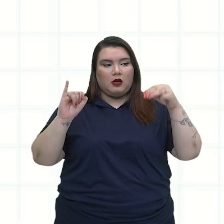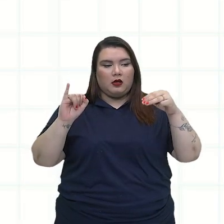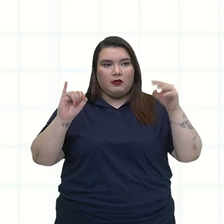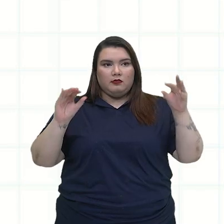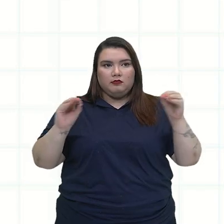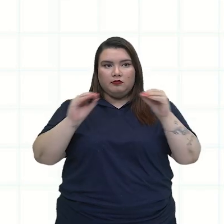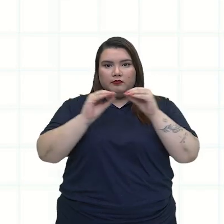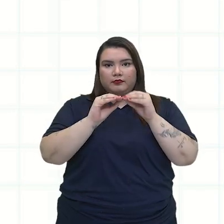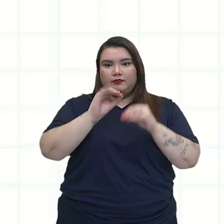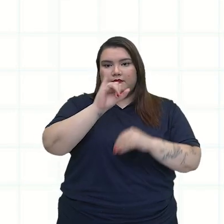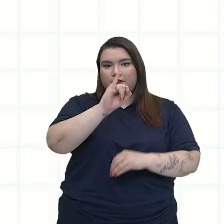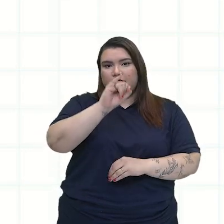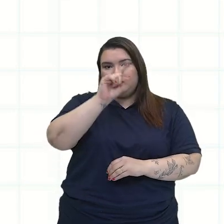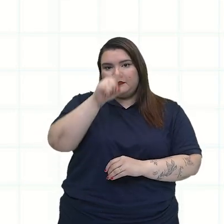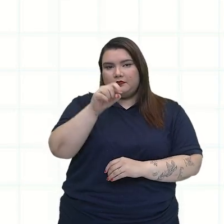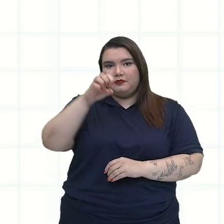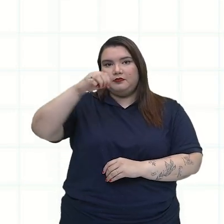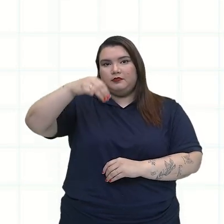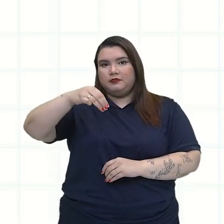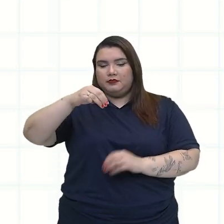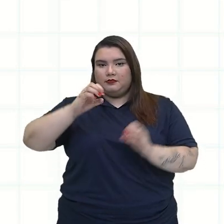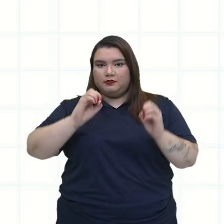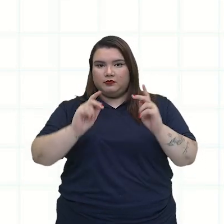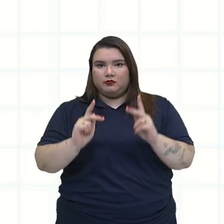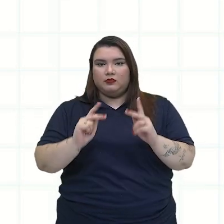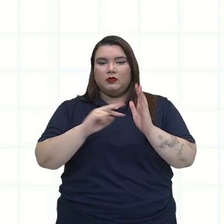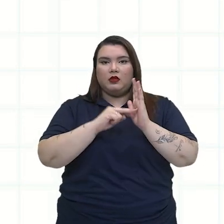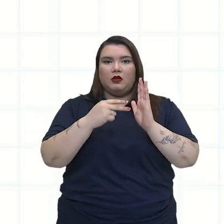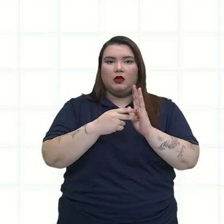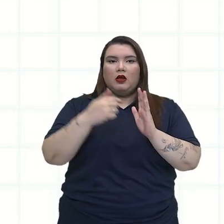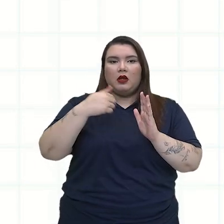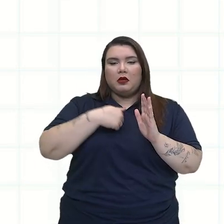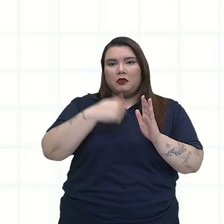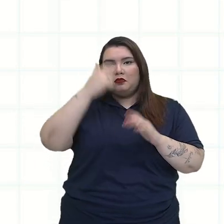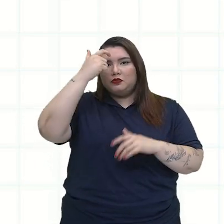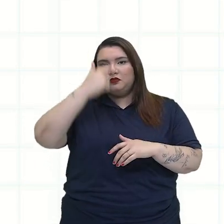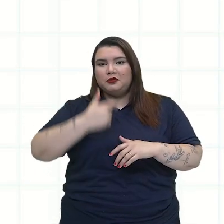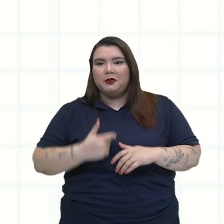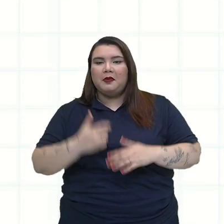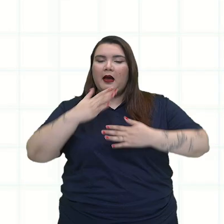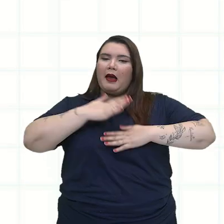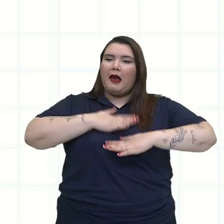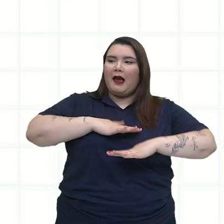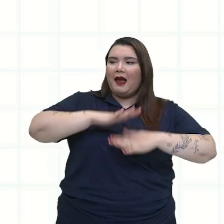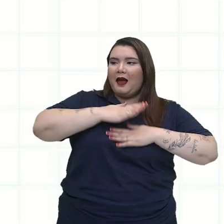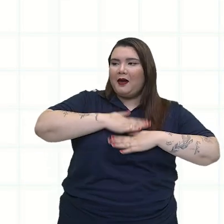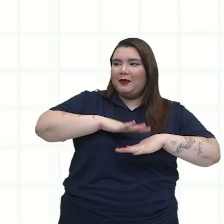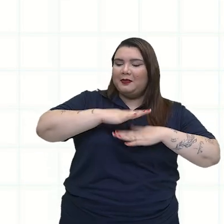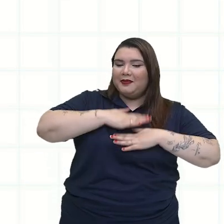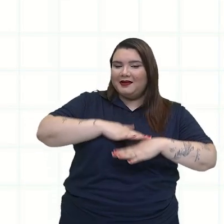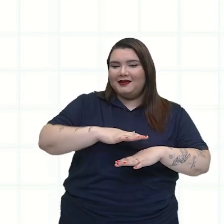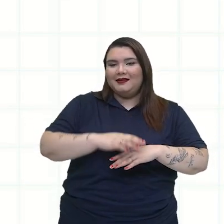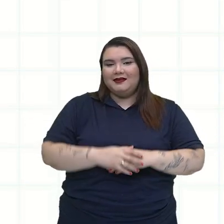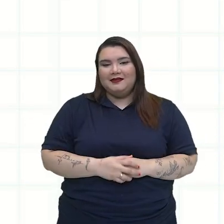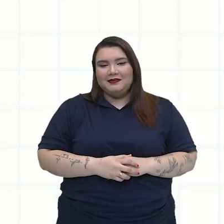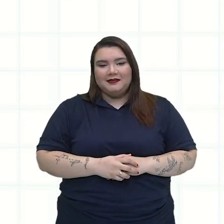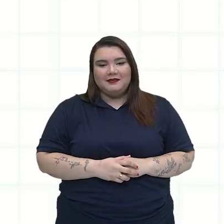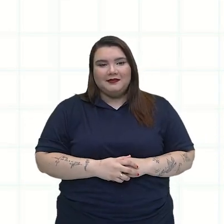ok? Então, I'm quiet, quer dizer que eu sou tranquila, calma, ou